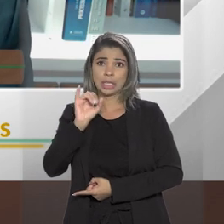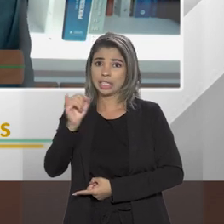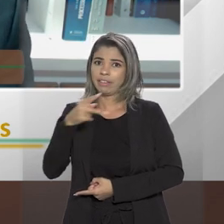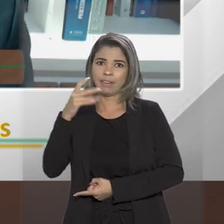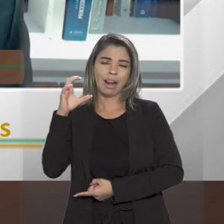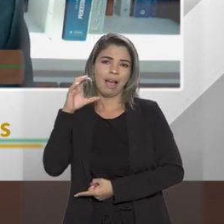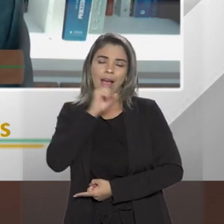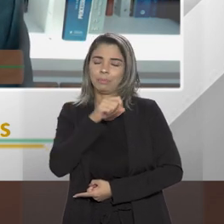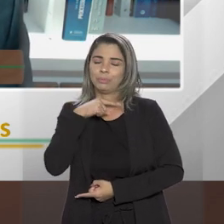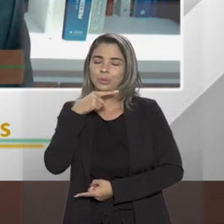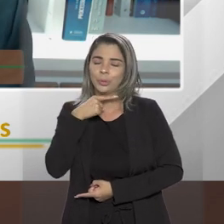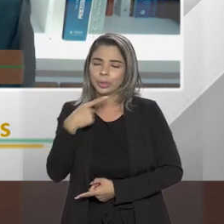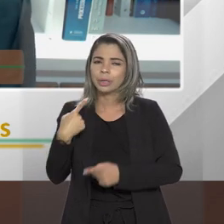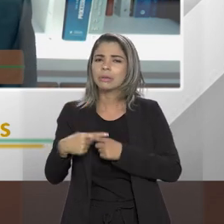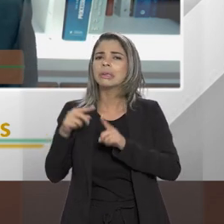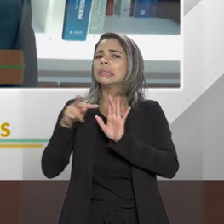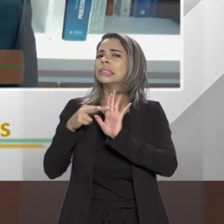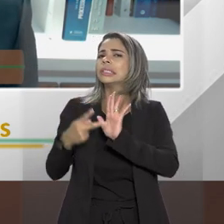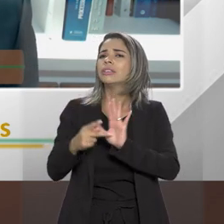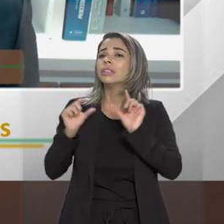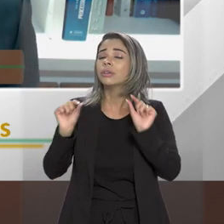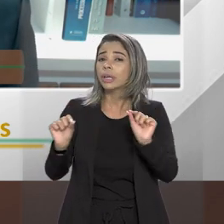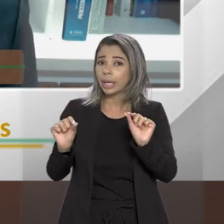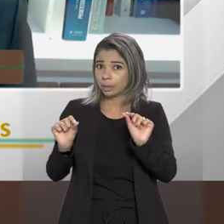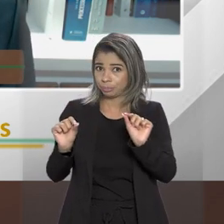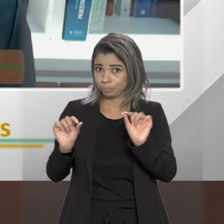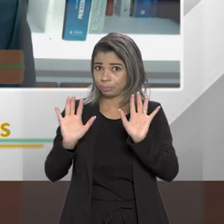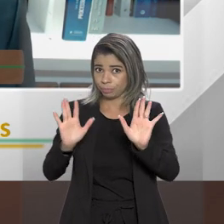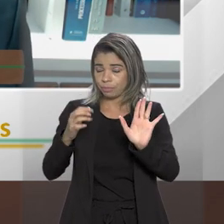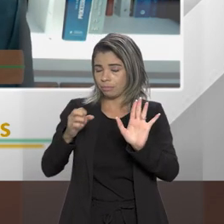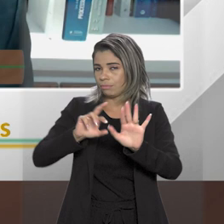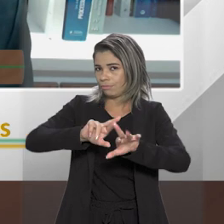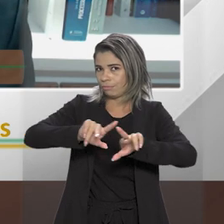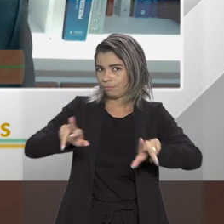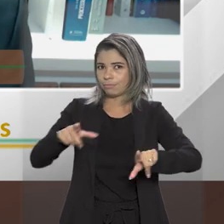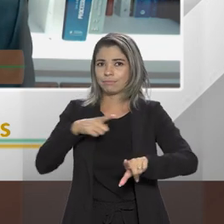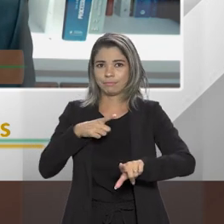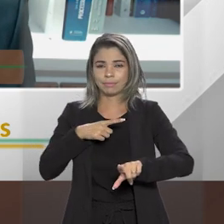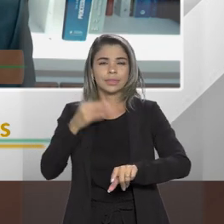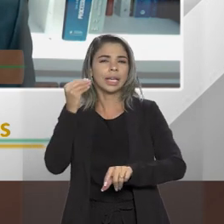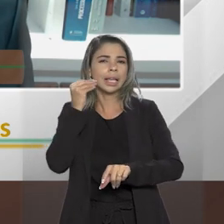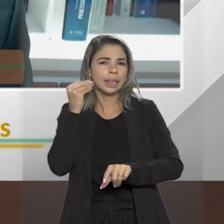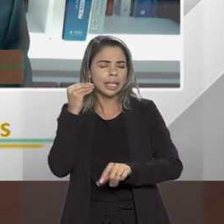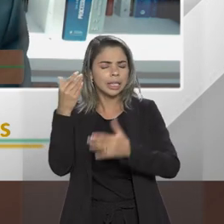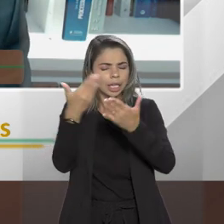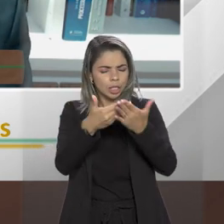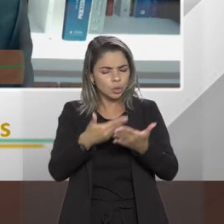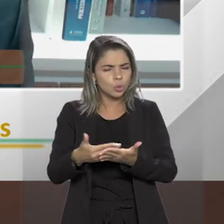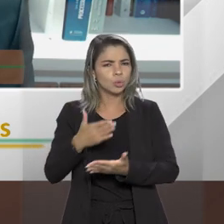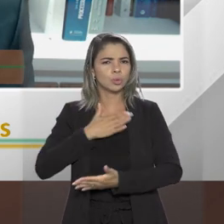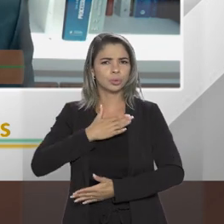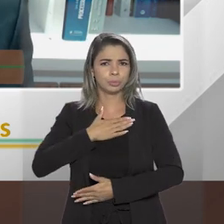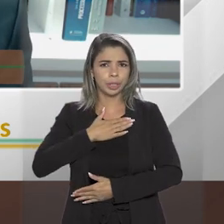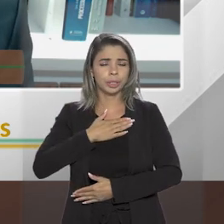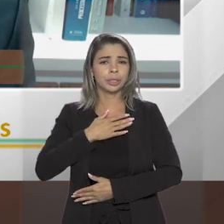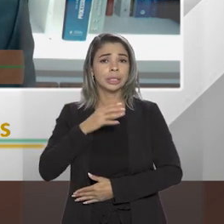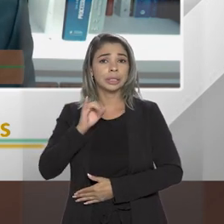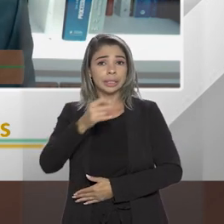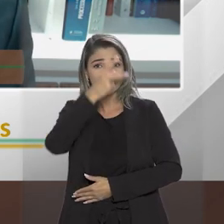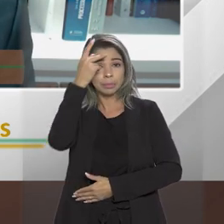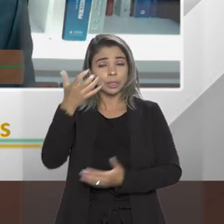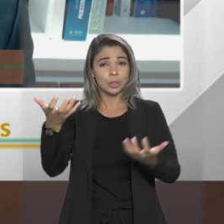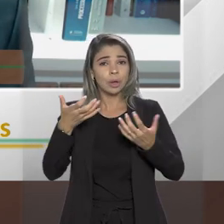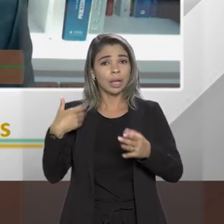Ele é visto por vários significados. E aí eu tentei, nesses meus estudos, para quem quiser